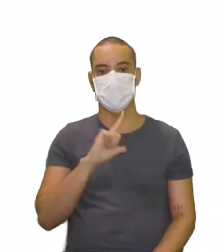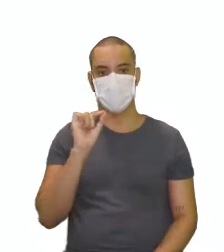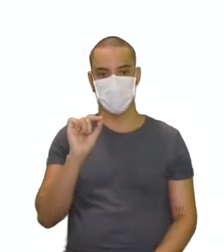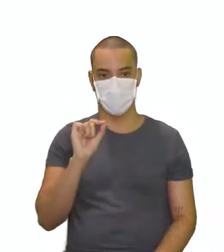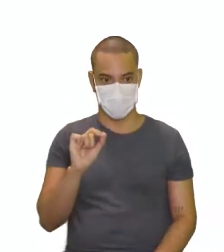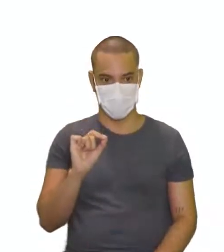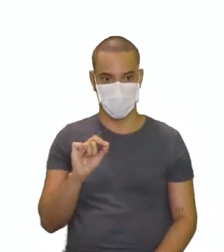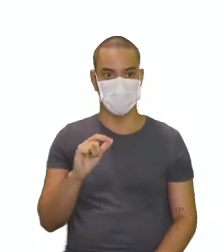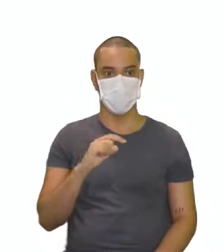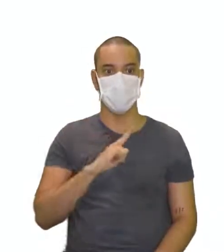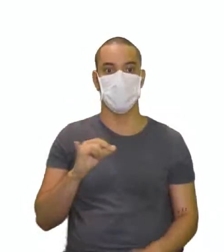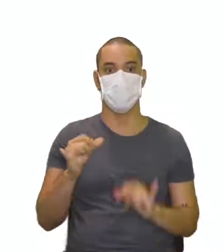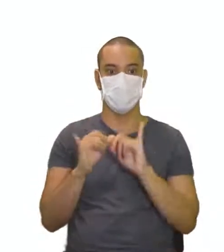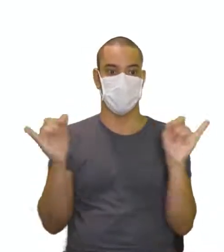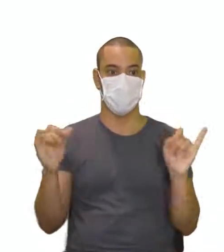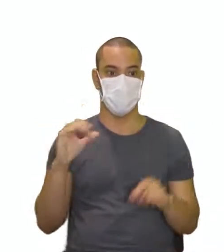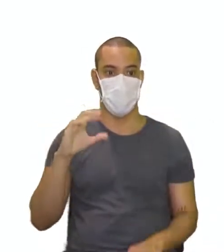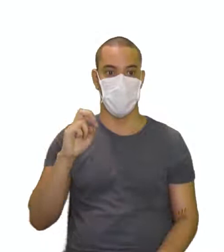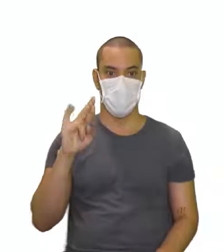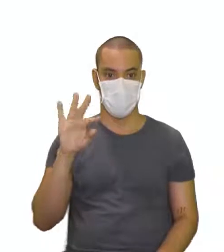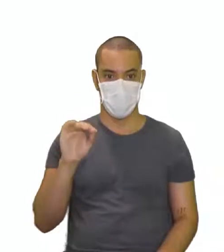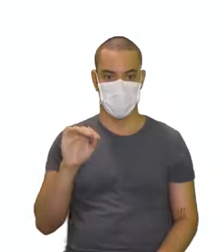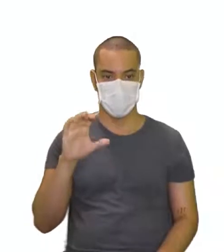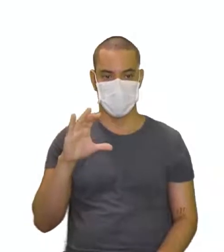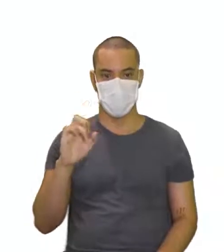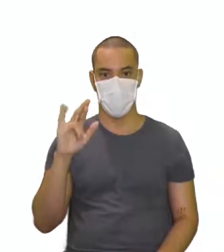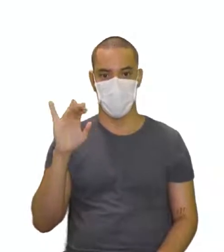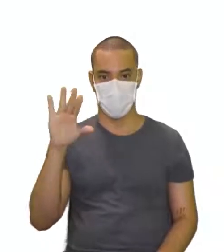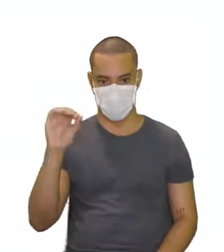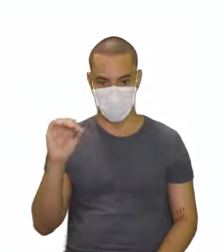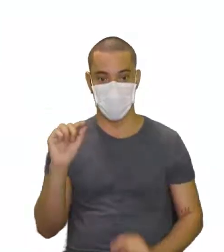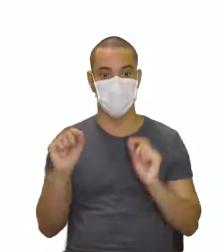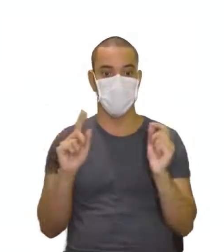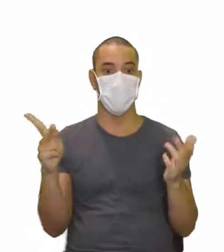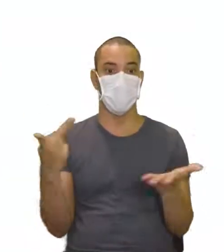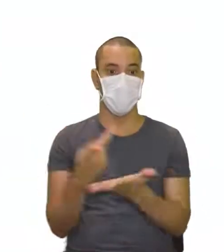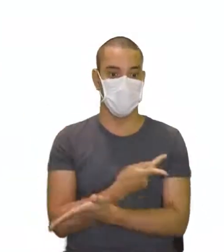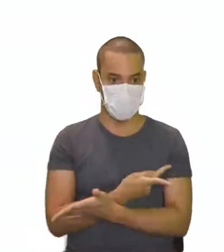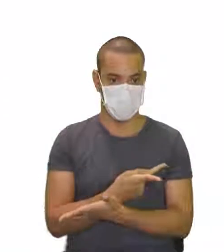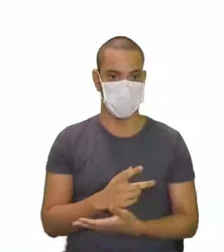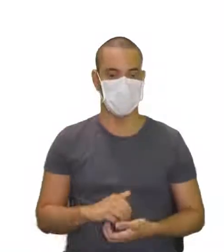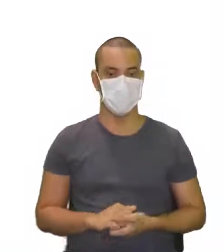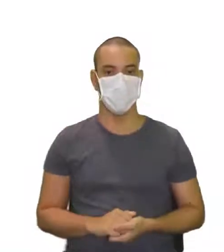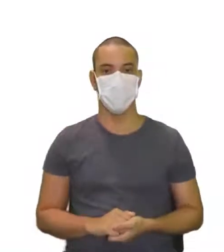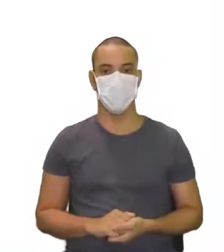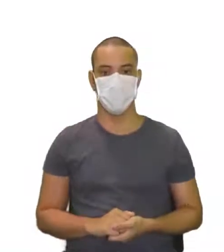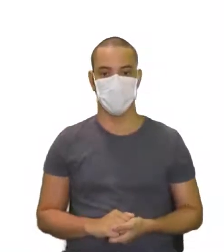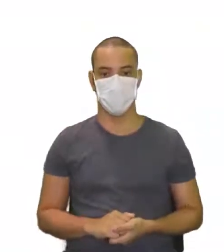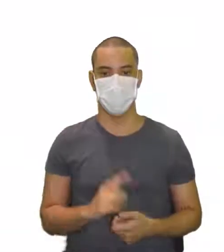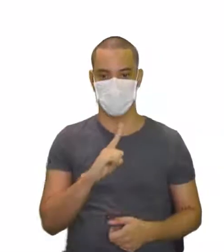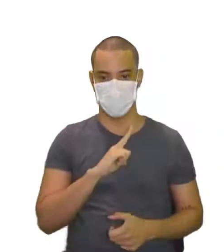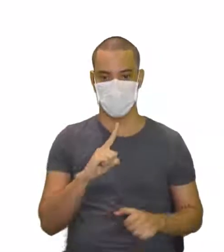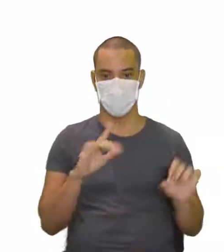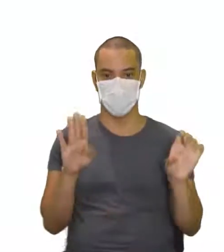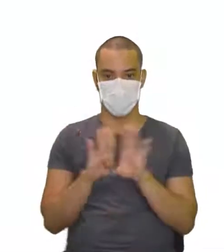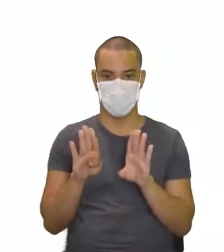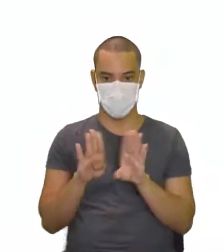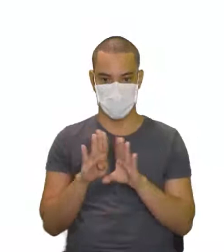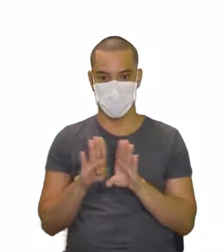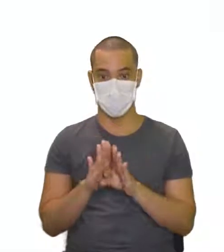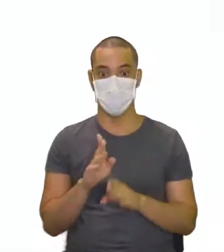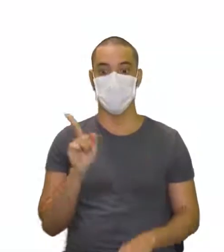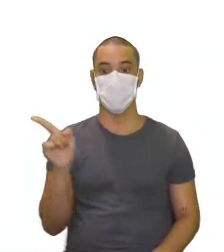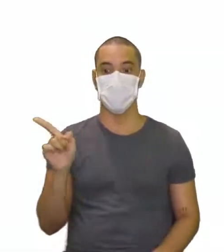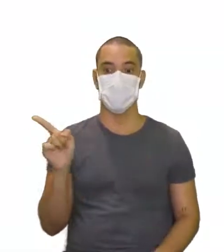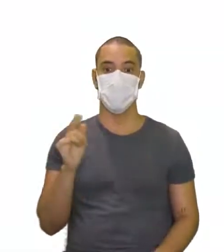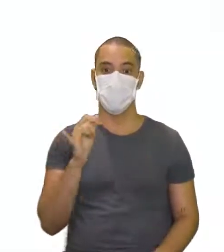de curto-circuito aqui, ou seja, quando a tensão é igual a zero, o que vai acontecer? Corrente de curto-circuito. E nesse